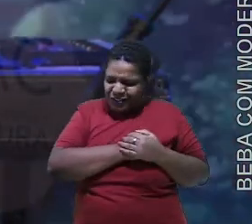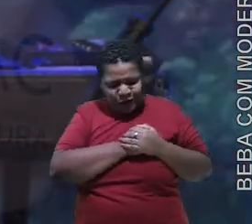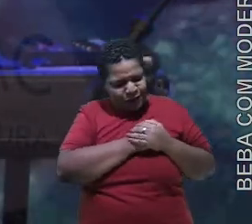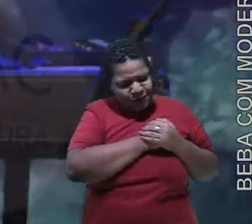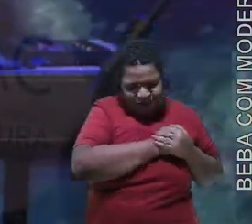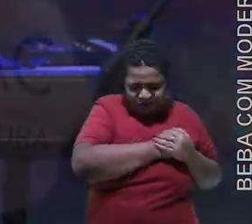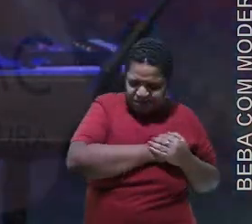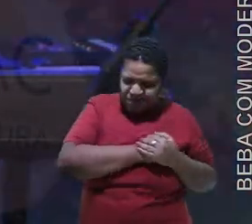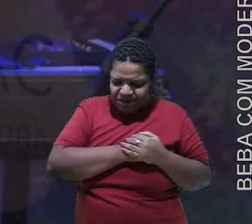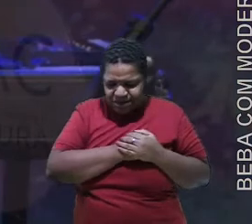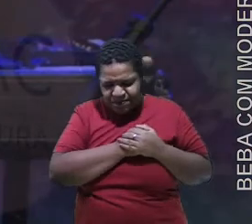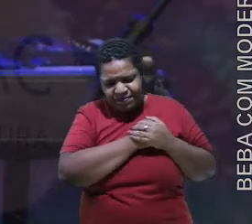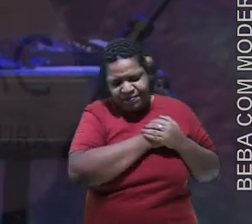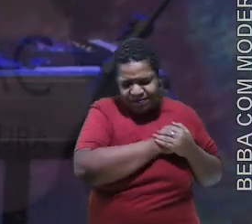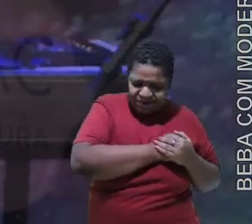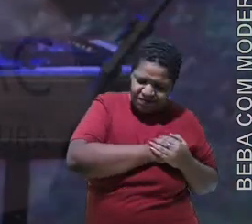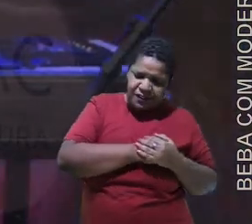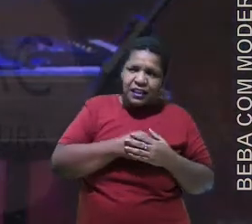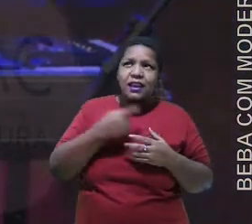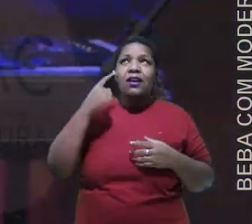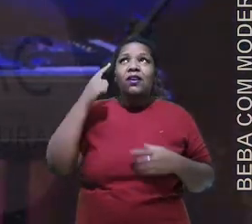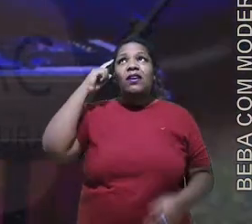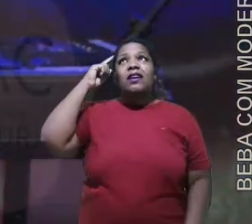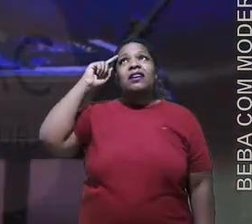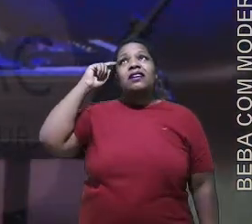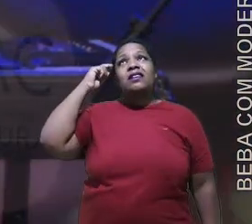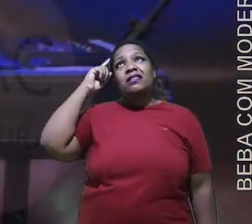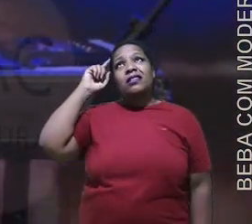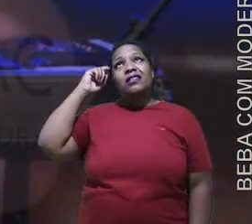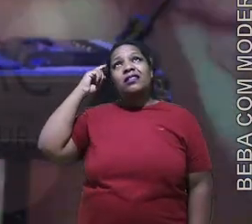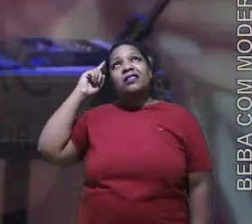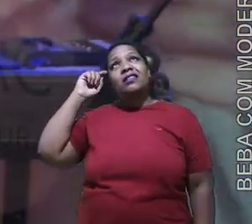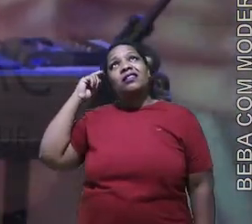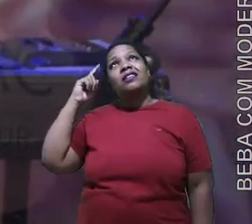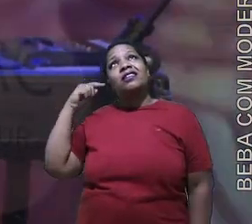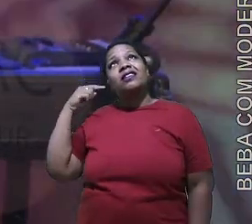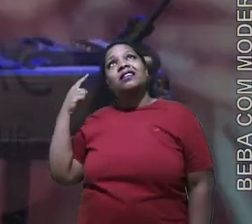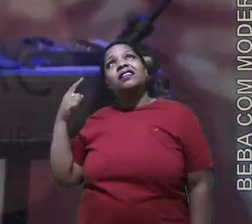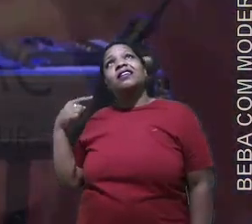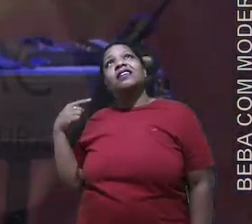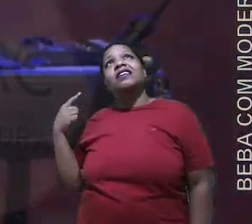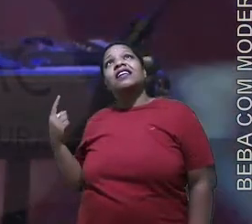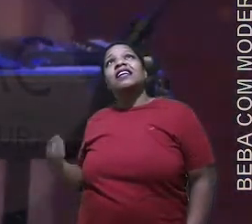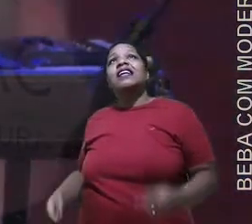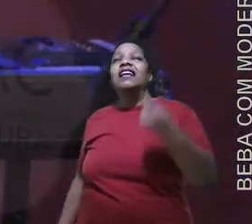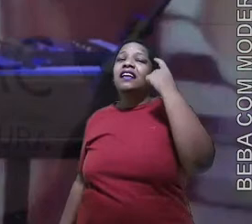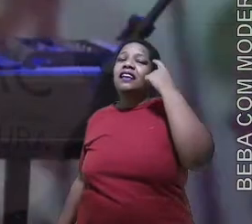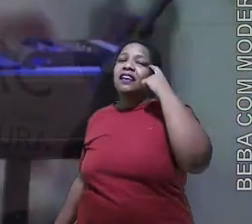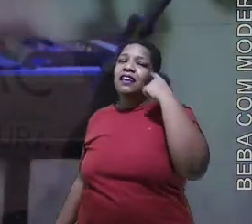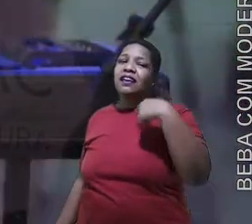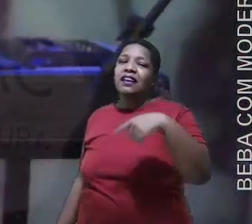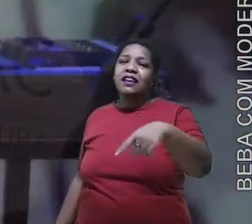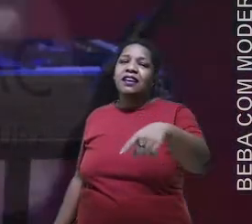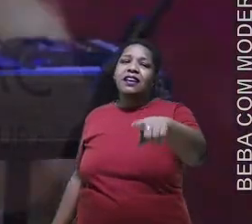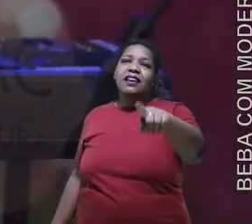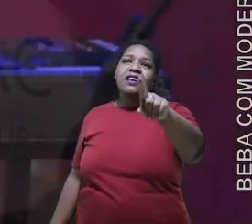sempre Fashion sabe nem em mim